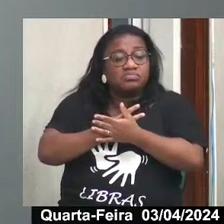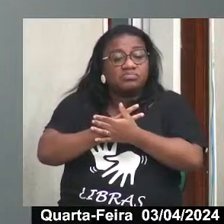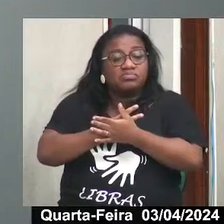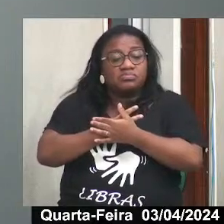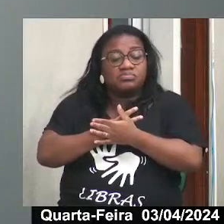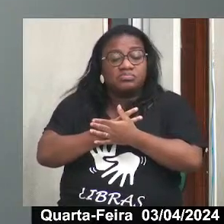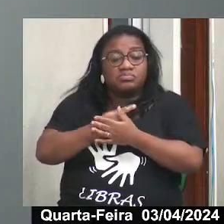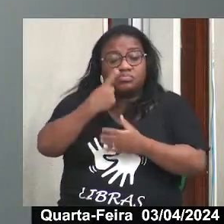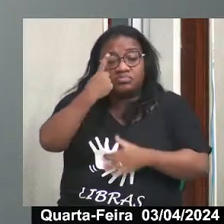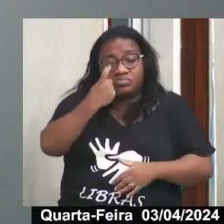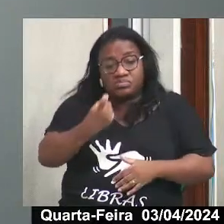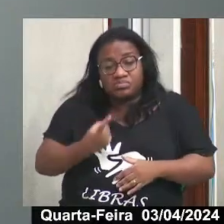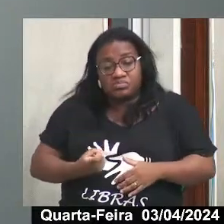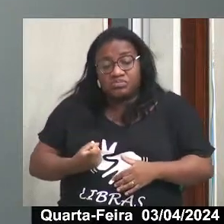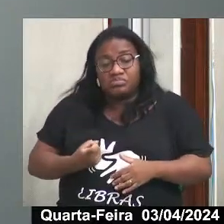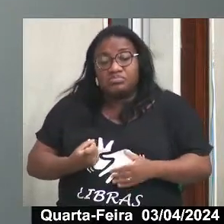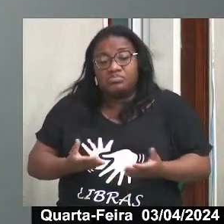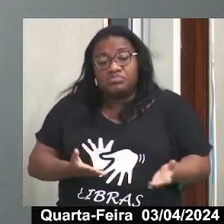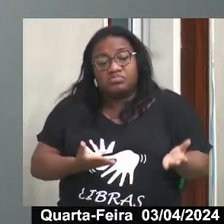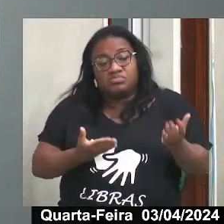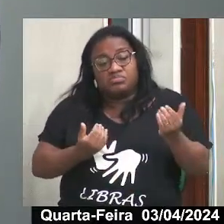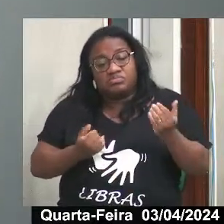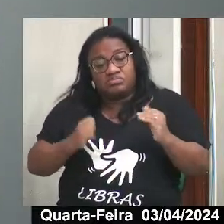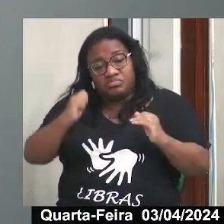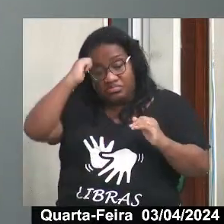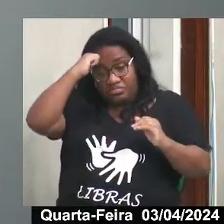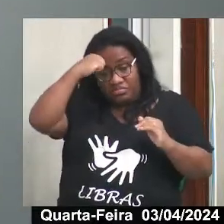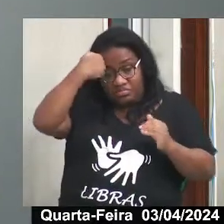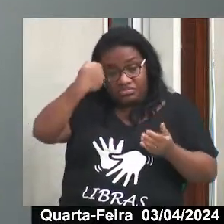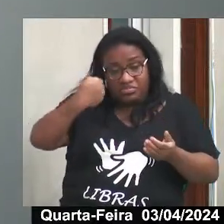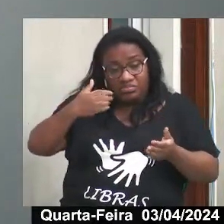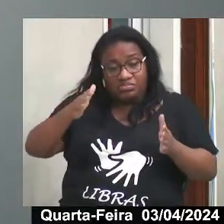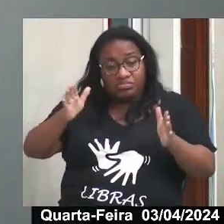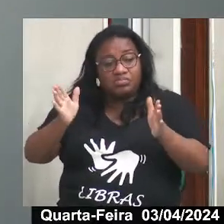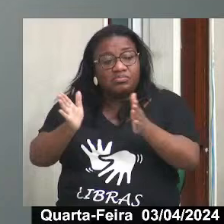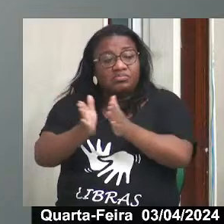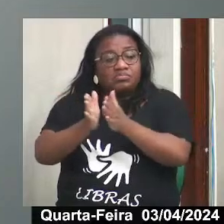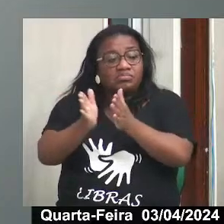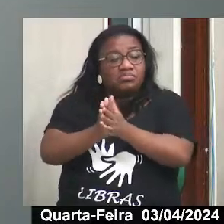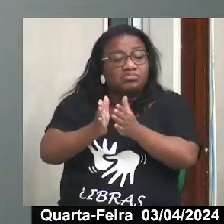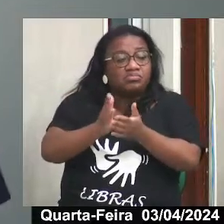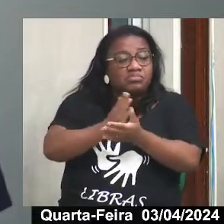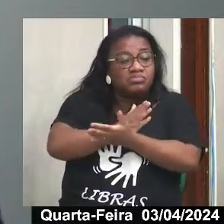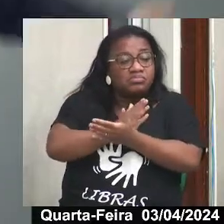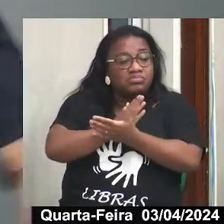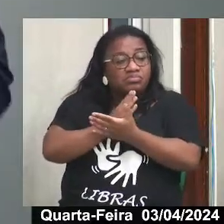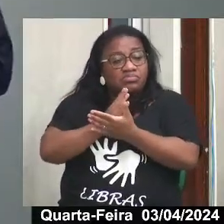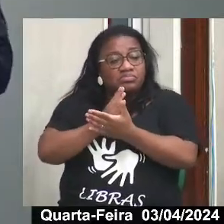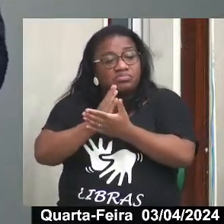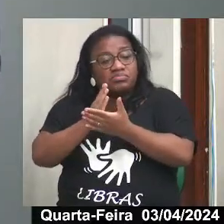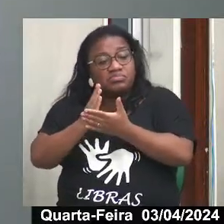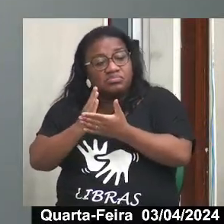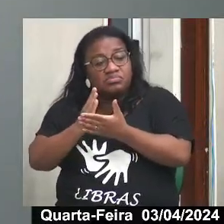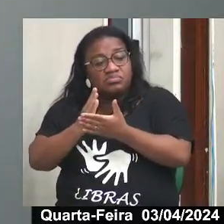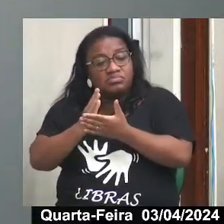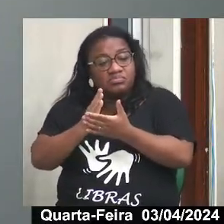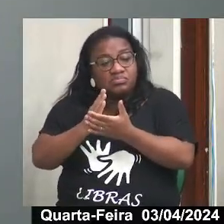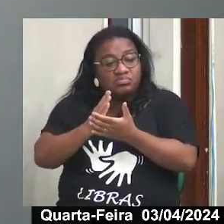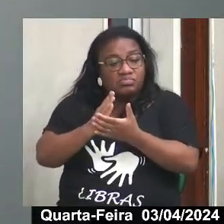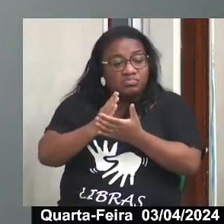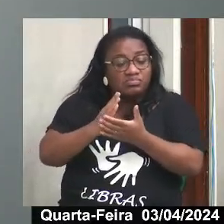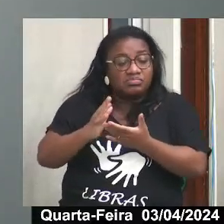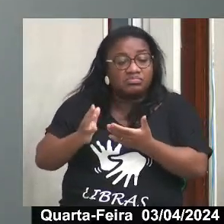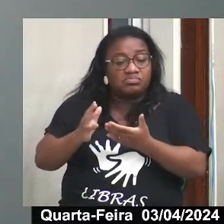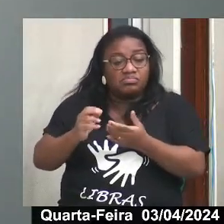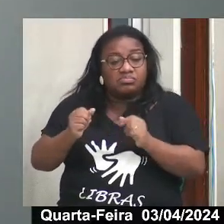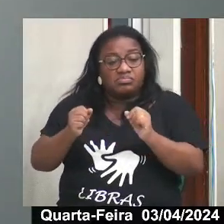cruz o único vereador jovem, negro, de periferia, que desde o começo do mandato vem fazendo oposição nessa casa.